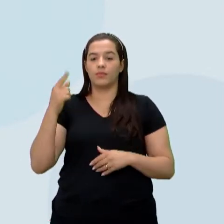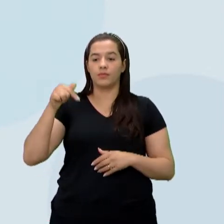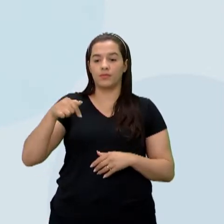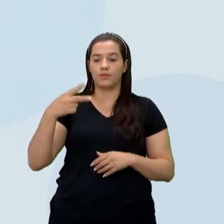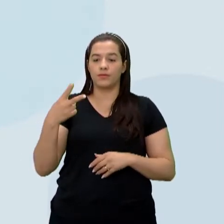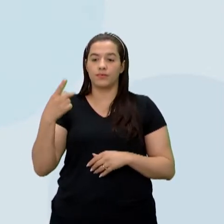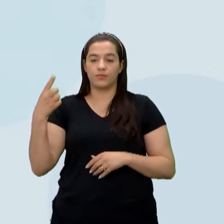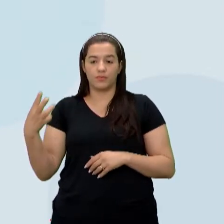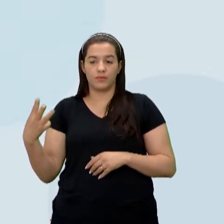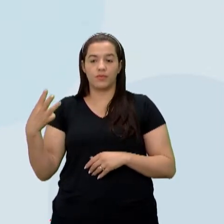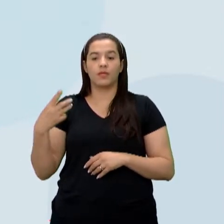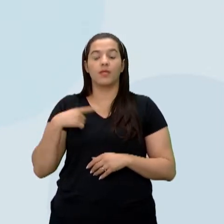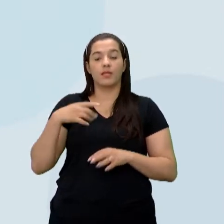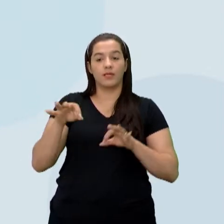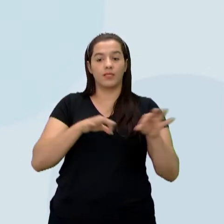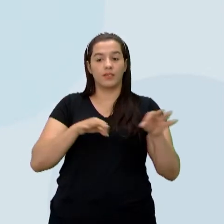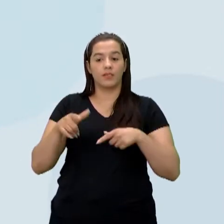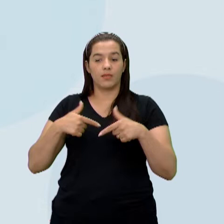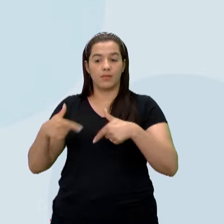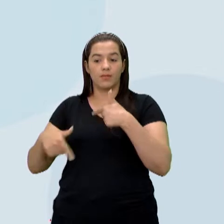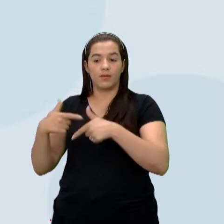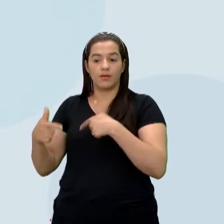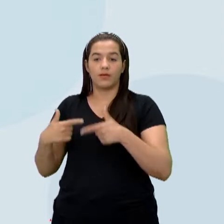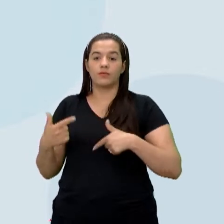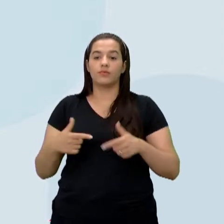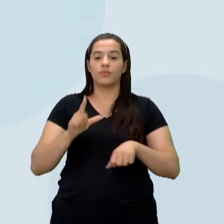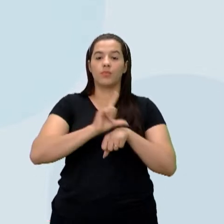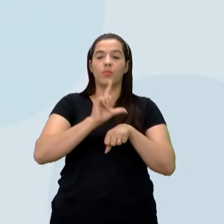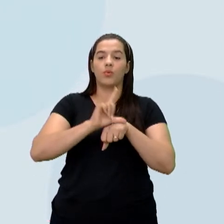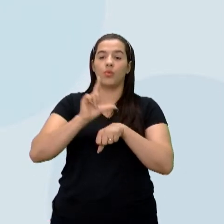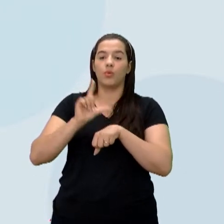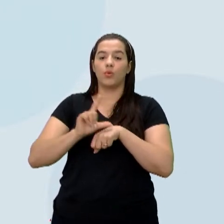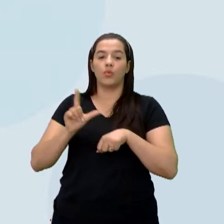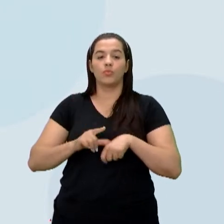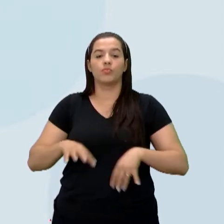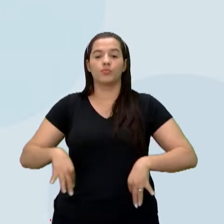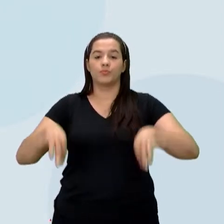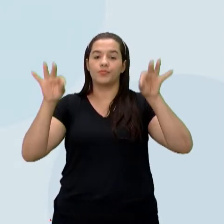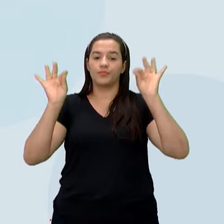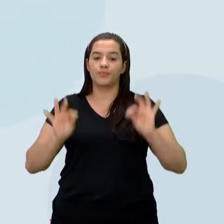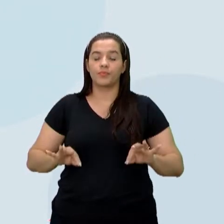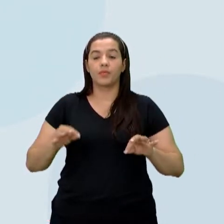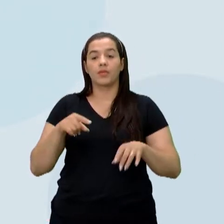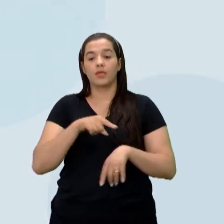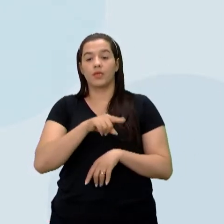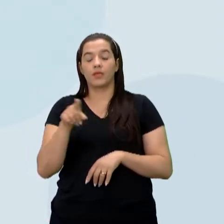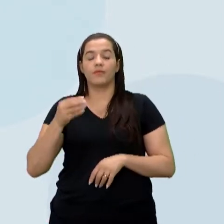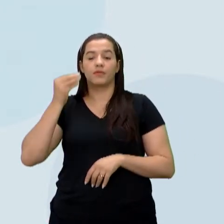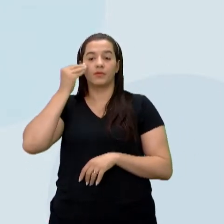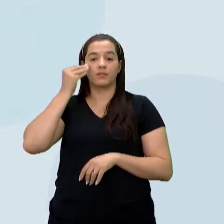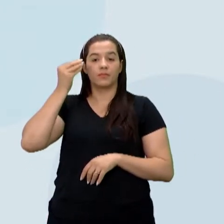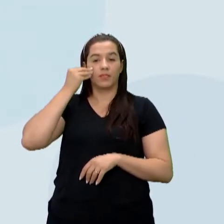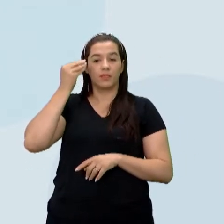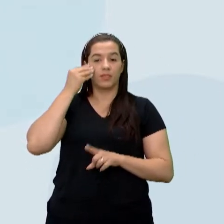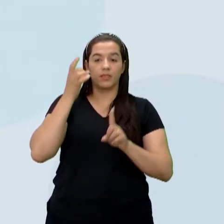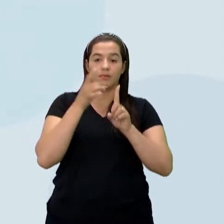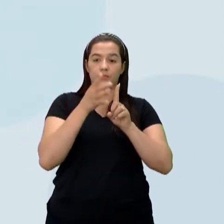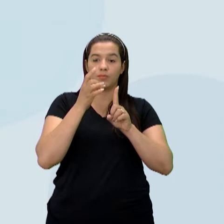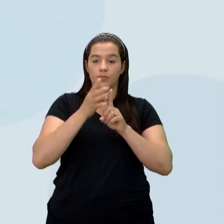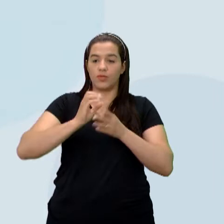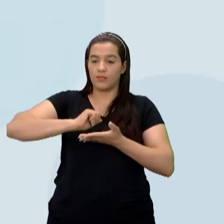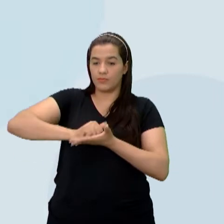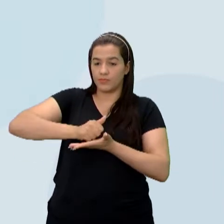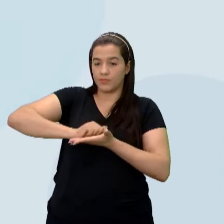numa loja de tecidos e nas horas vagas fazia experiências com vidro moído para produzir